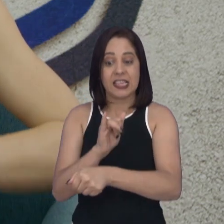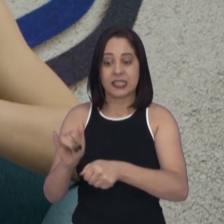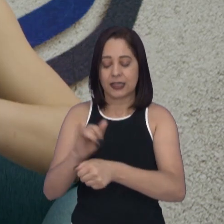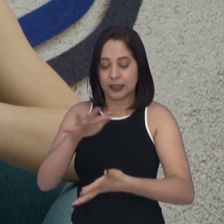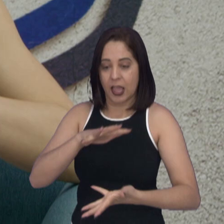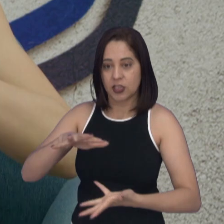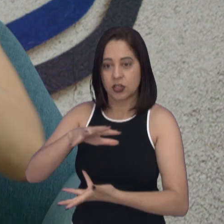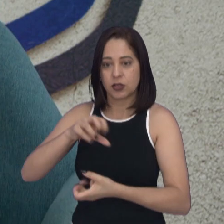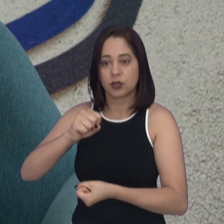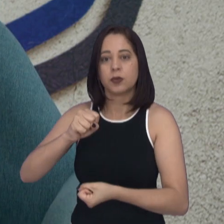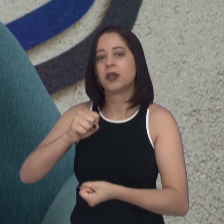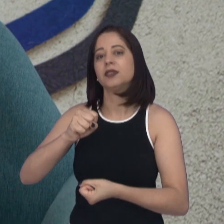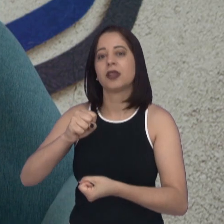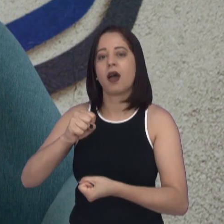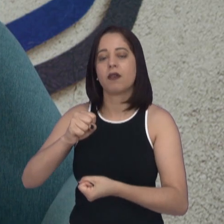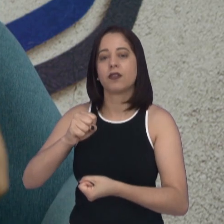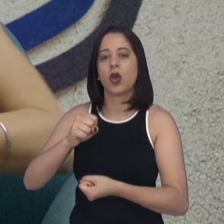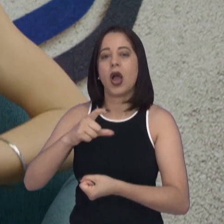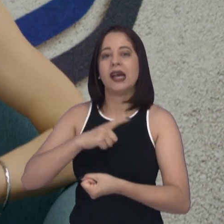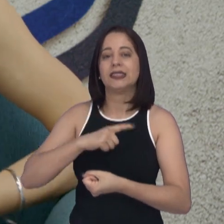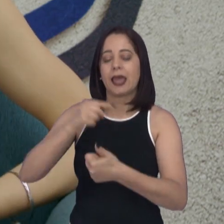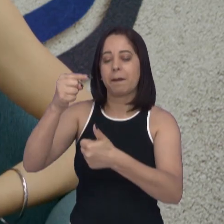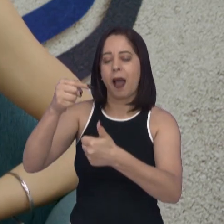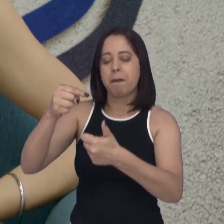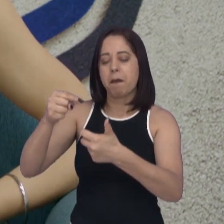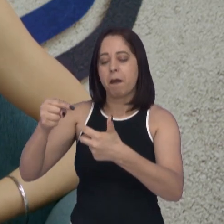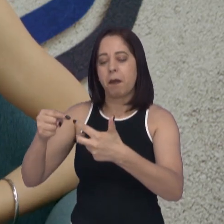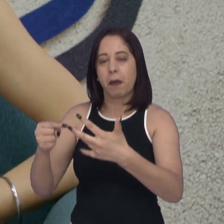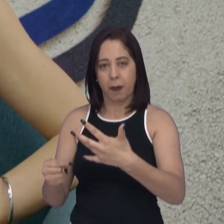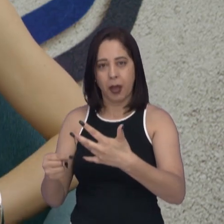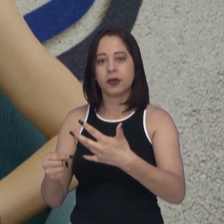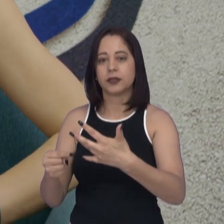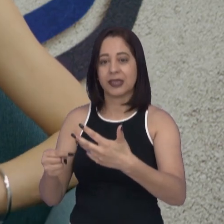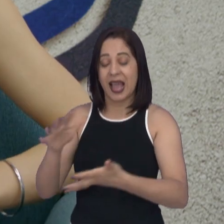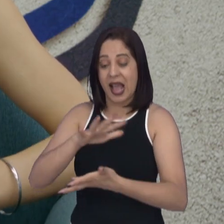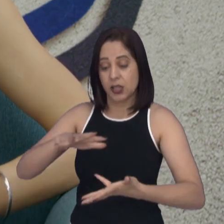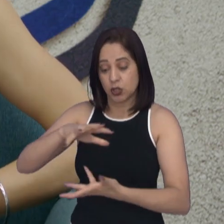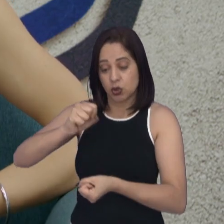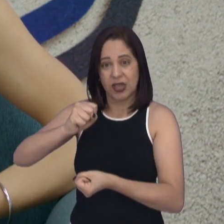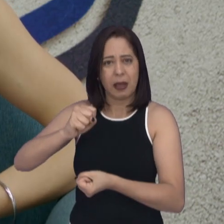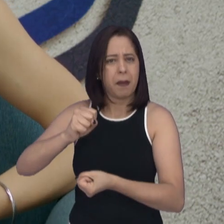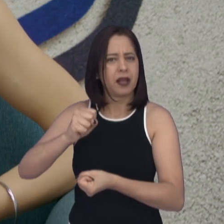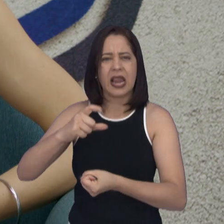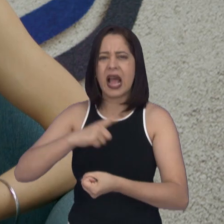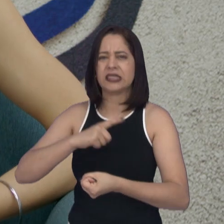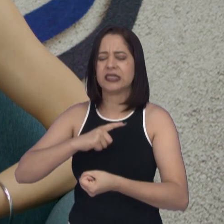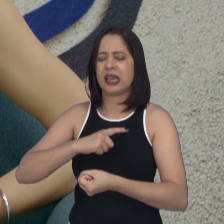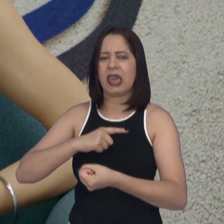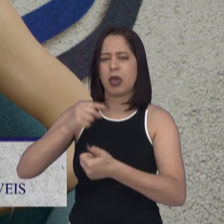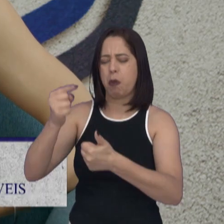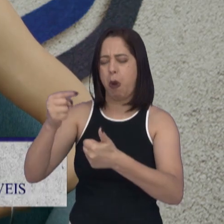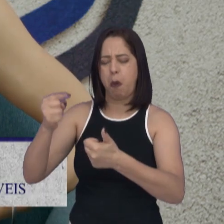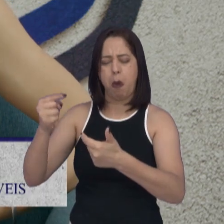uma das partes que a sustentabilidade pode englobar. Né? A sustentabilidade é todo um universo, né, que a gente pode abordar